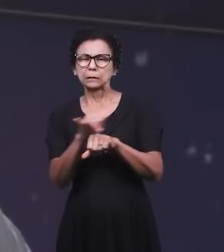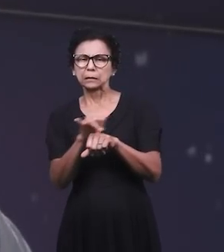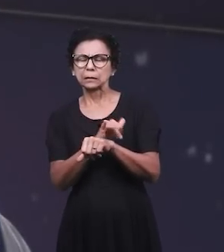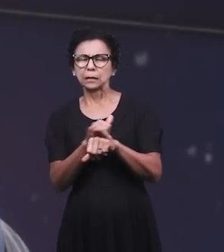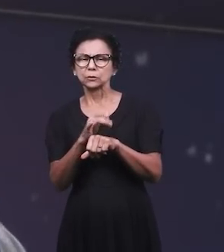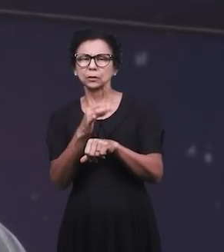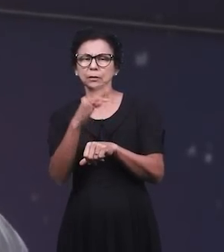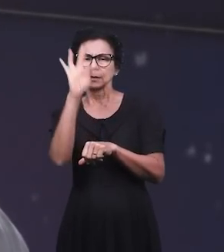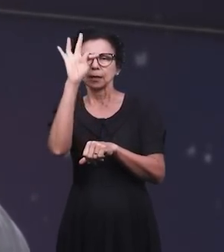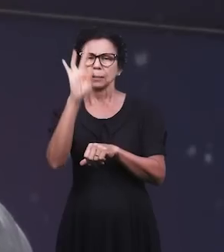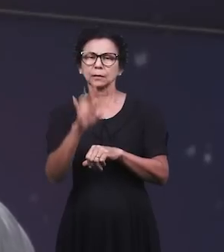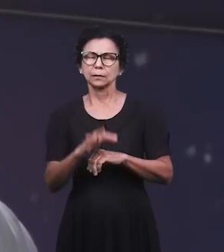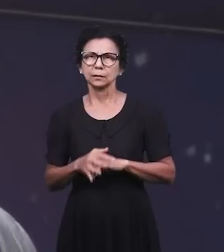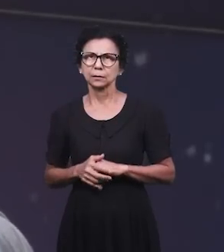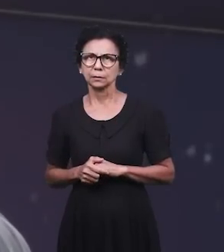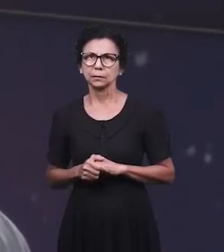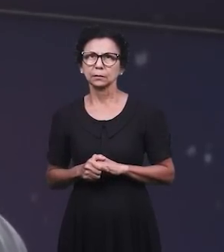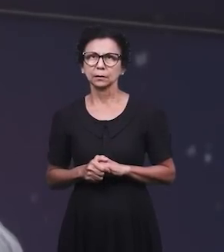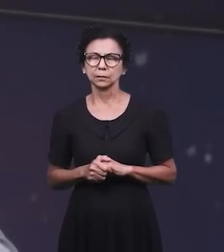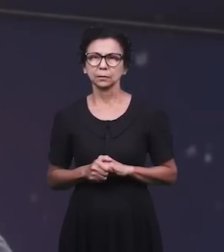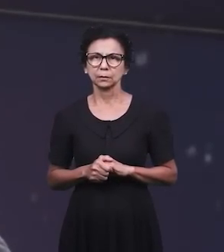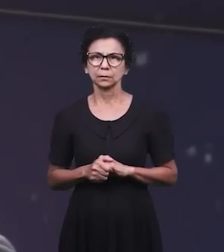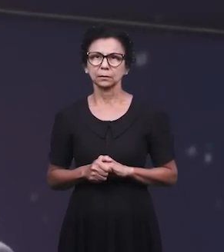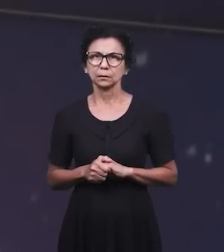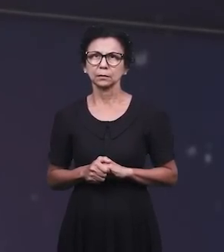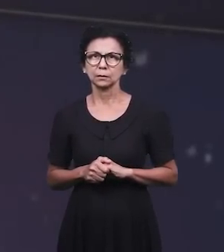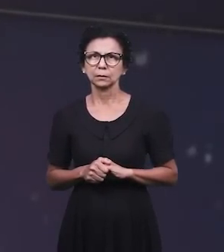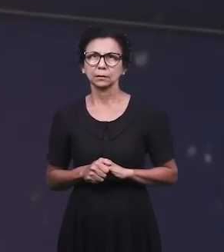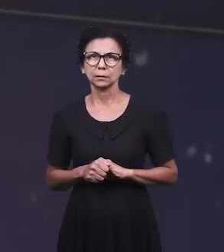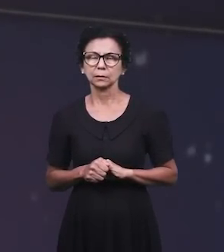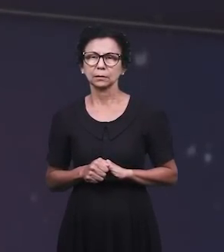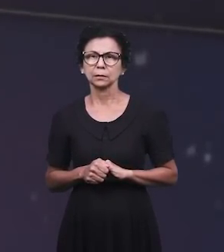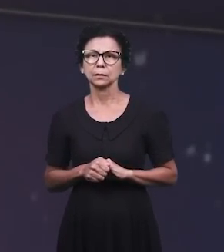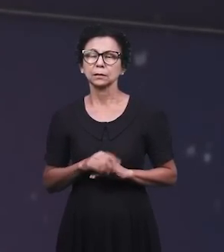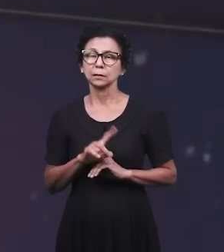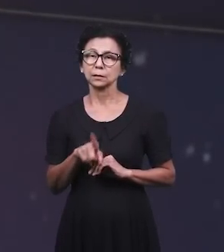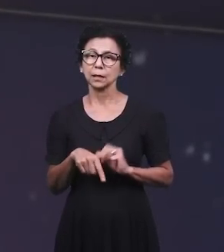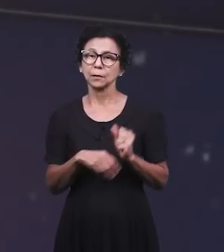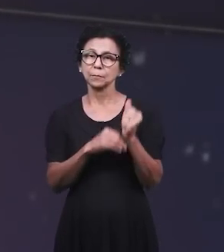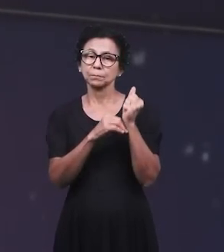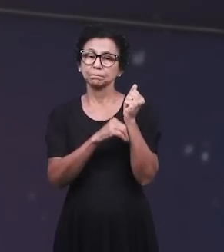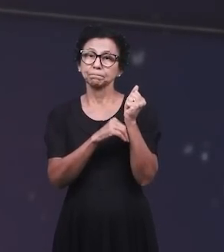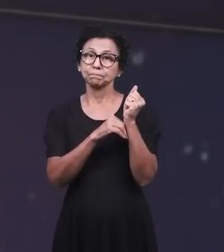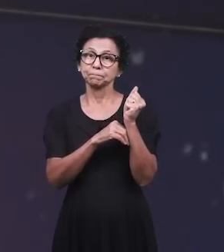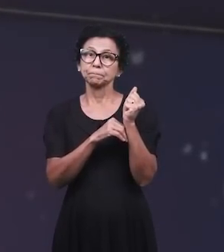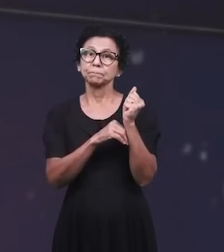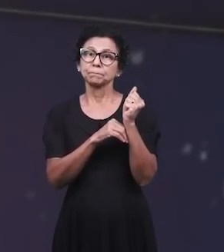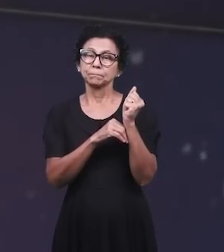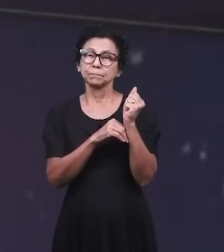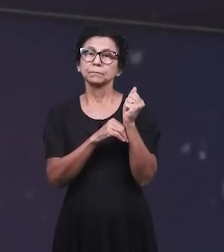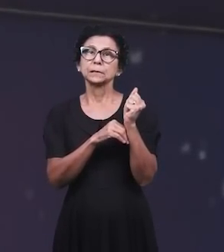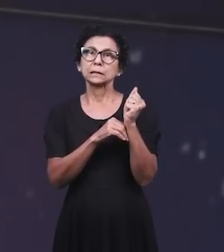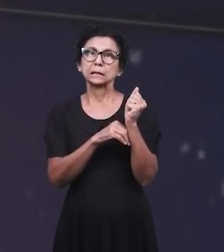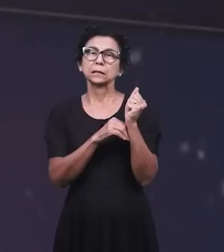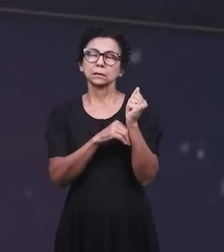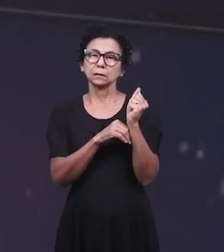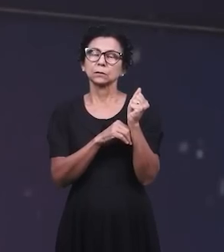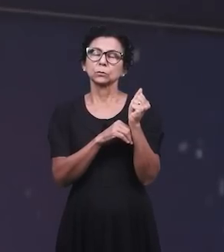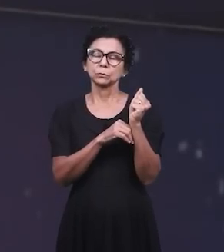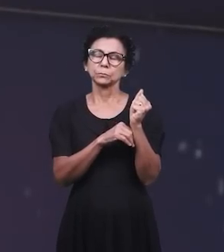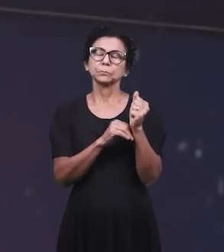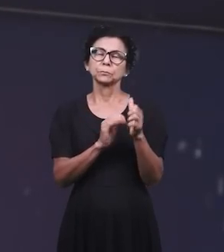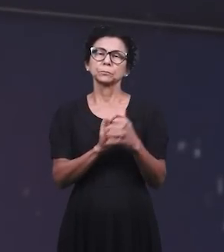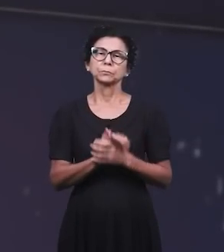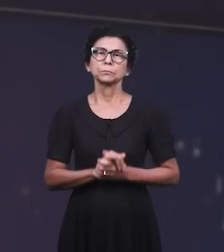tentando cumprir esses princípios. Um deles é confidencialidade, que é o princípio da confidencialidade. Uma